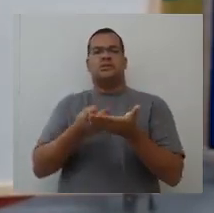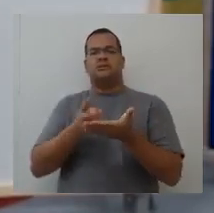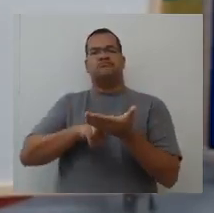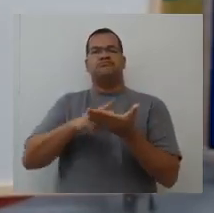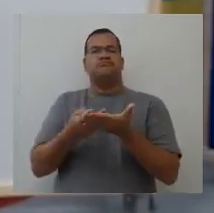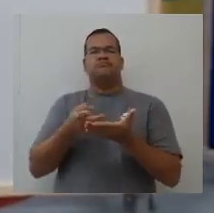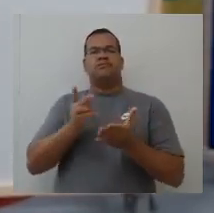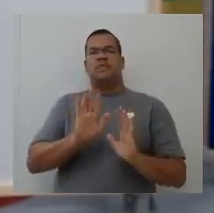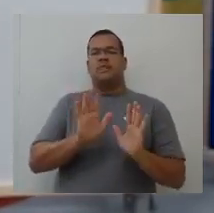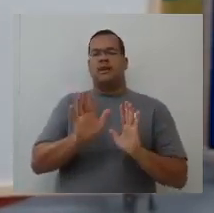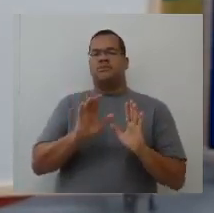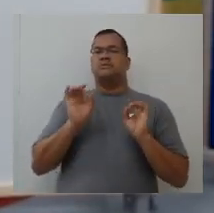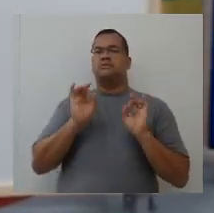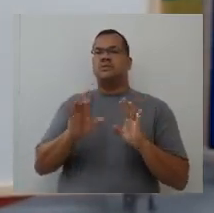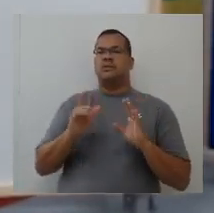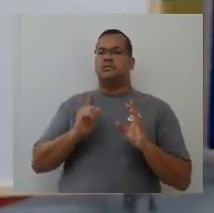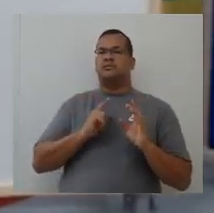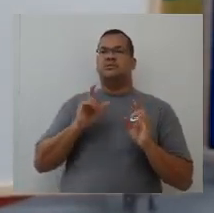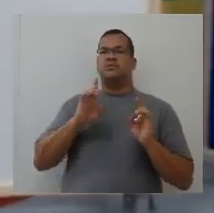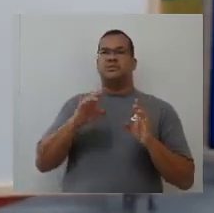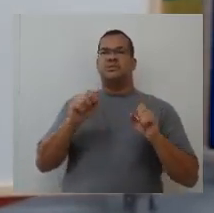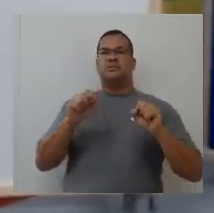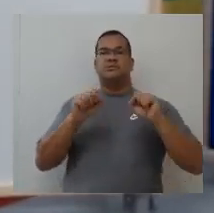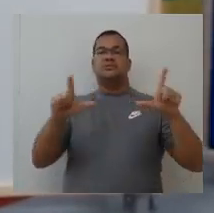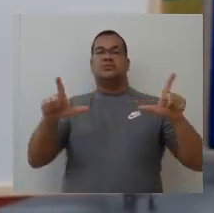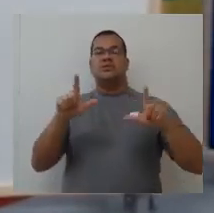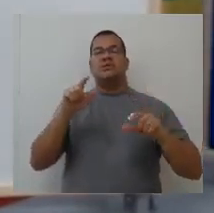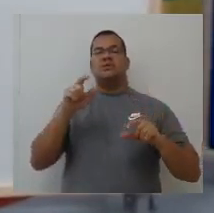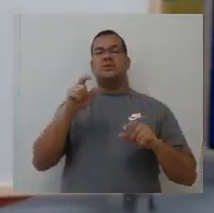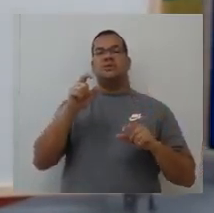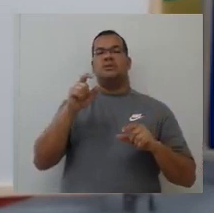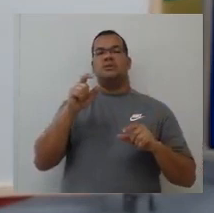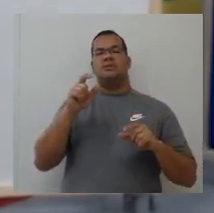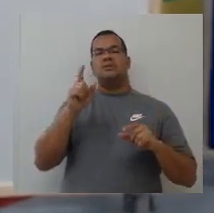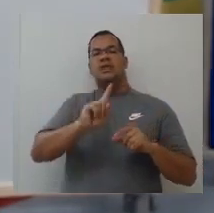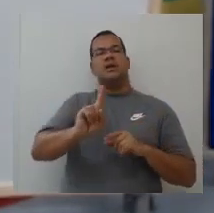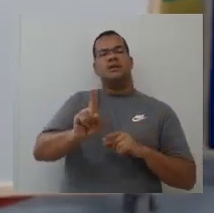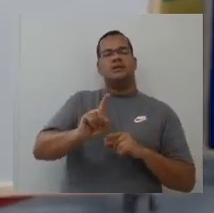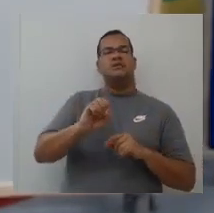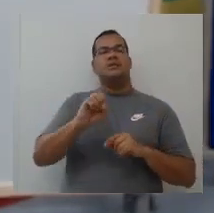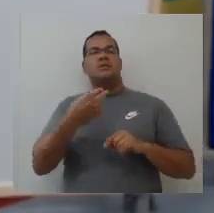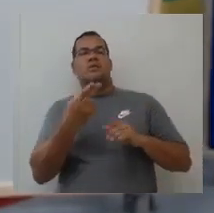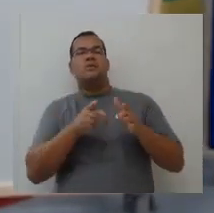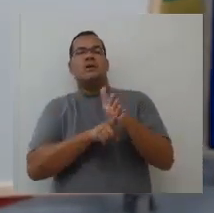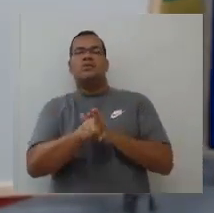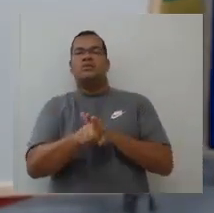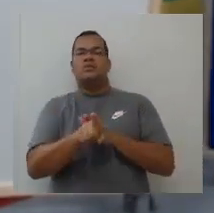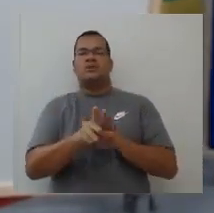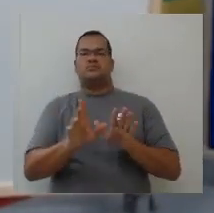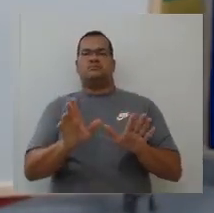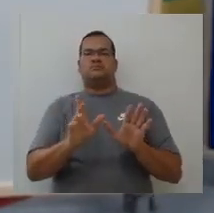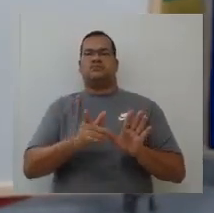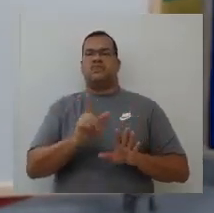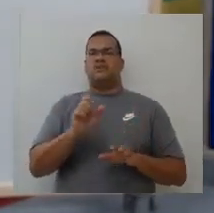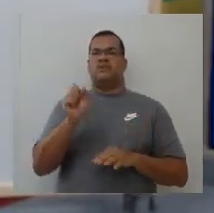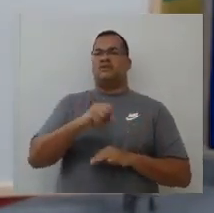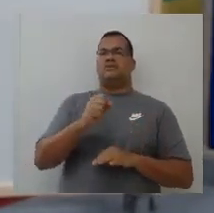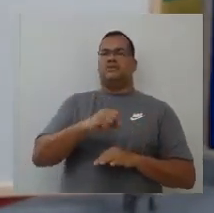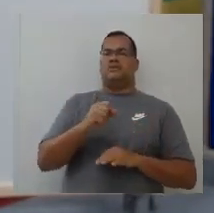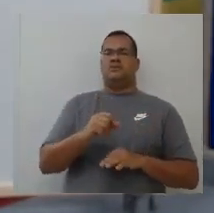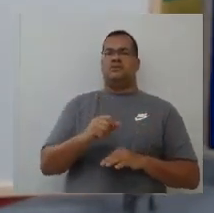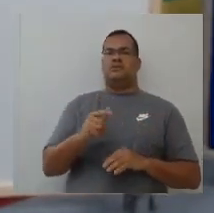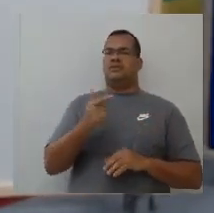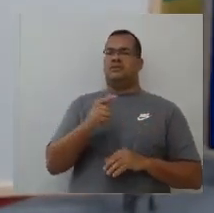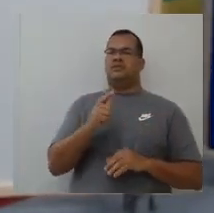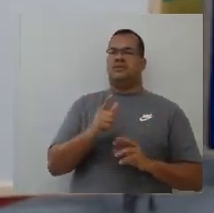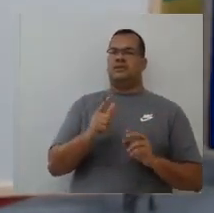Eles estarão lá na minha frase para indicar somente uma negativa ou uma pergunta. Não entra no modo afirmativo, tá certo? É algo que não temos